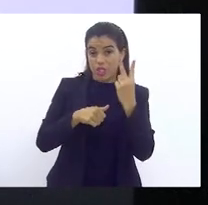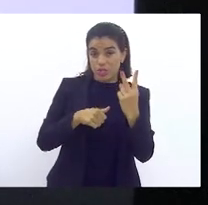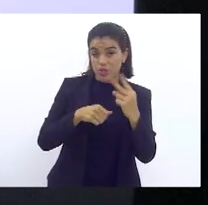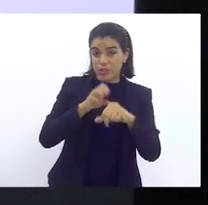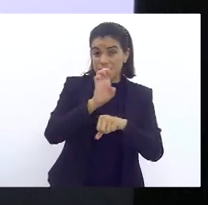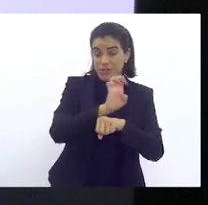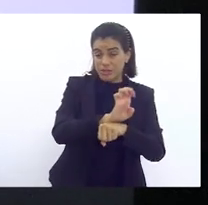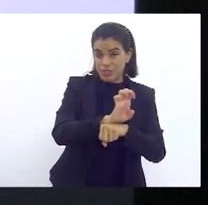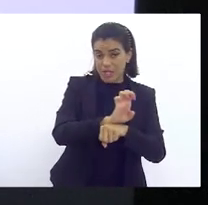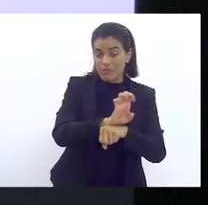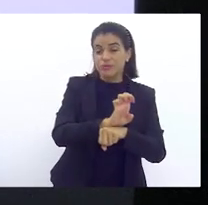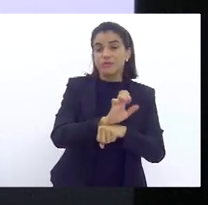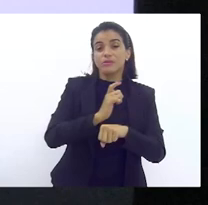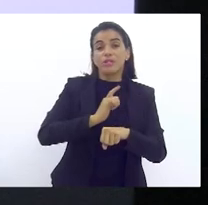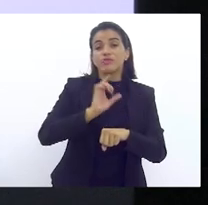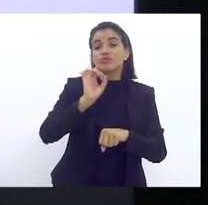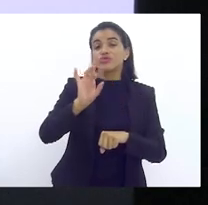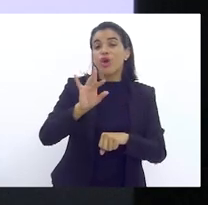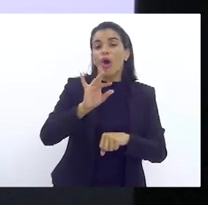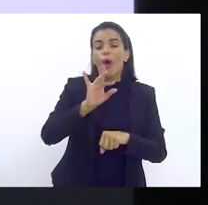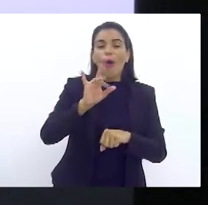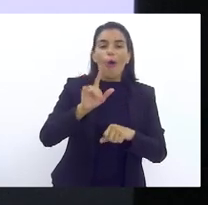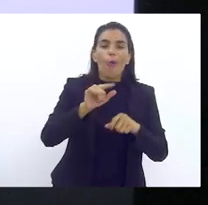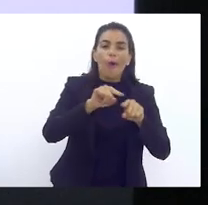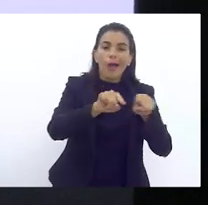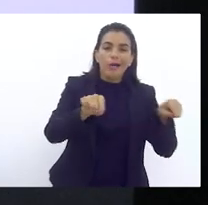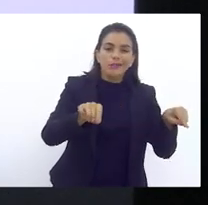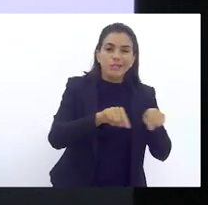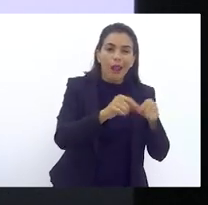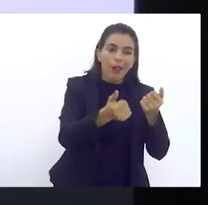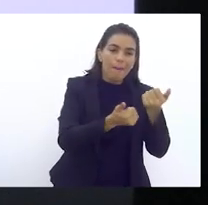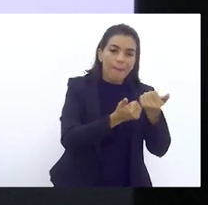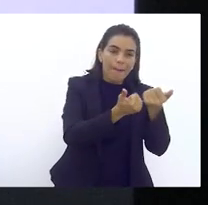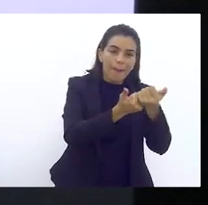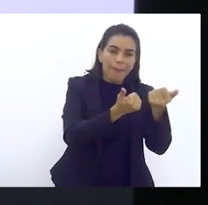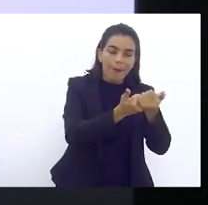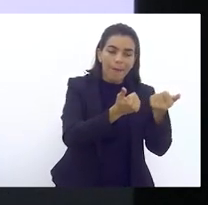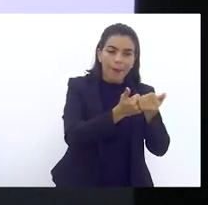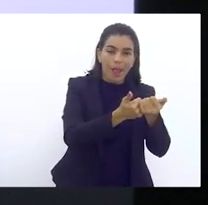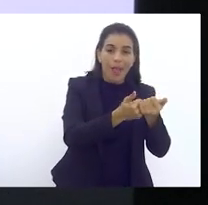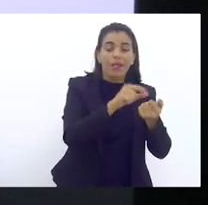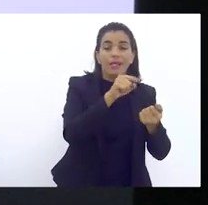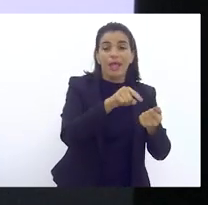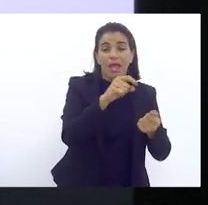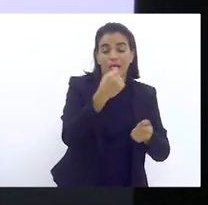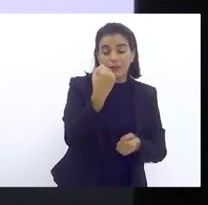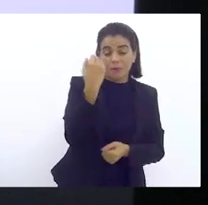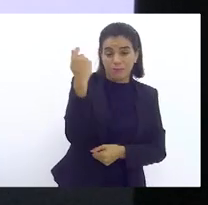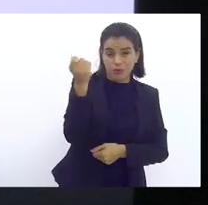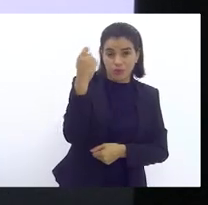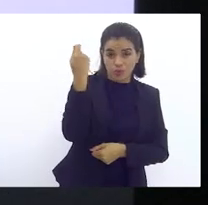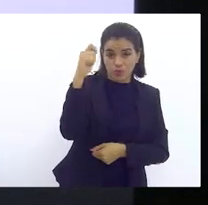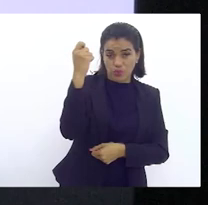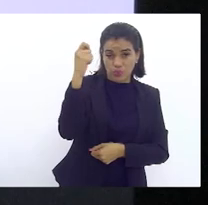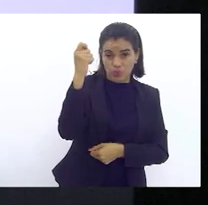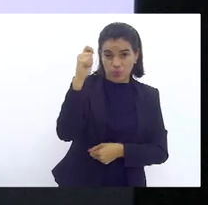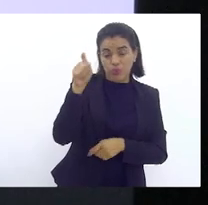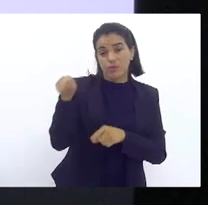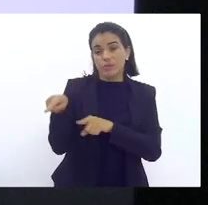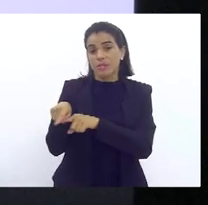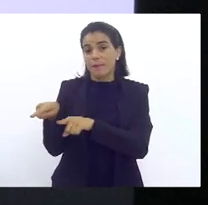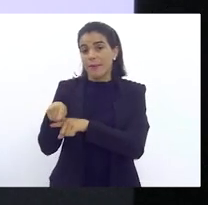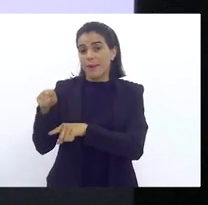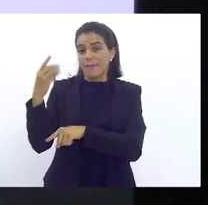possuem apenas Procuradoria da mulher que é o caso do Rio Grande Grande do Sul e do Maranhão e em seis estados a